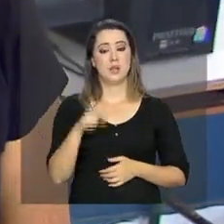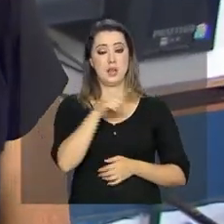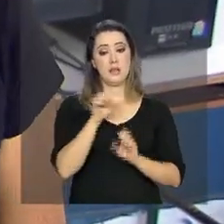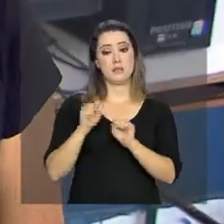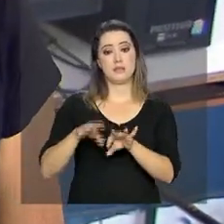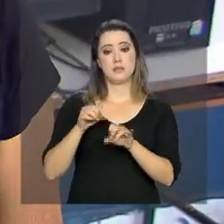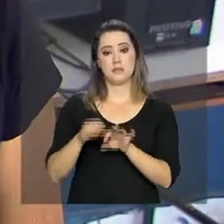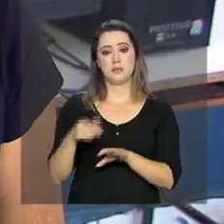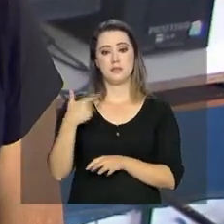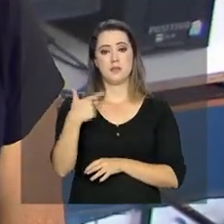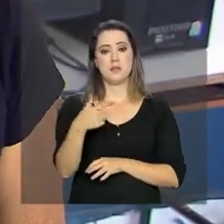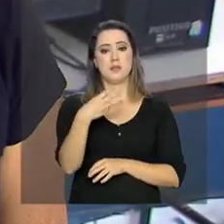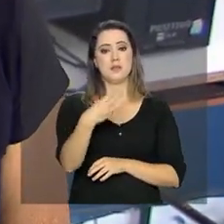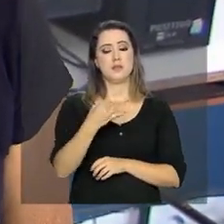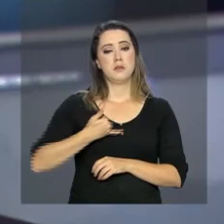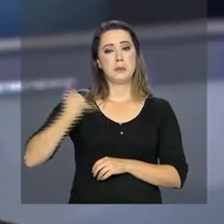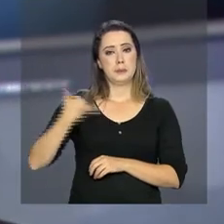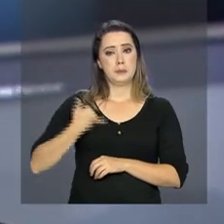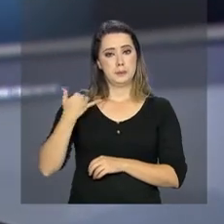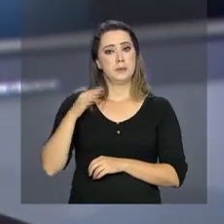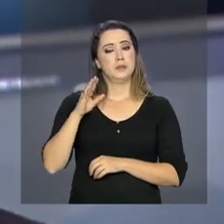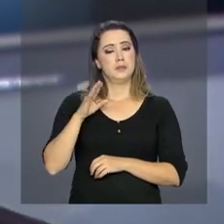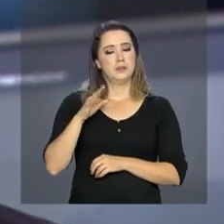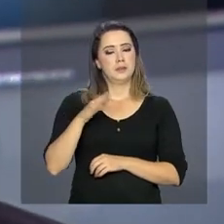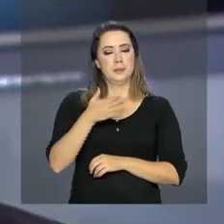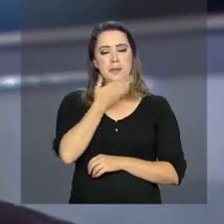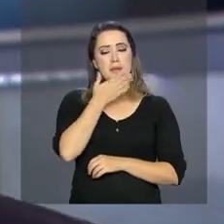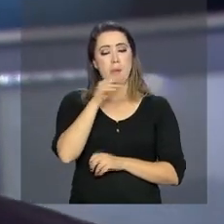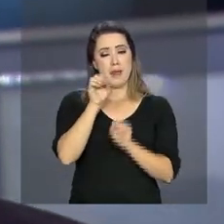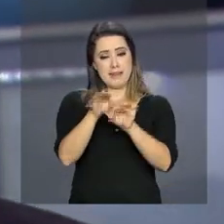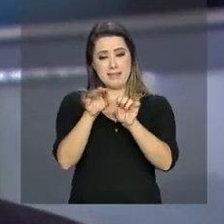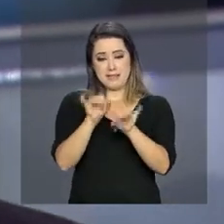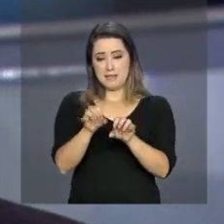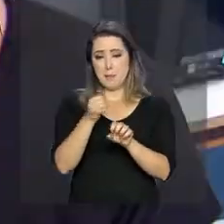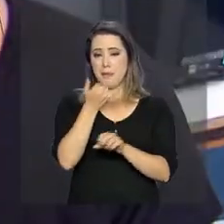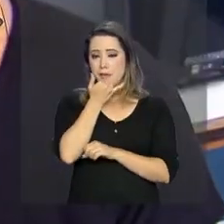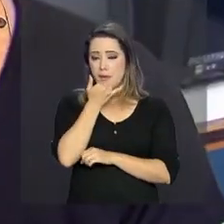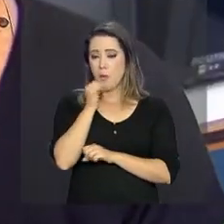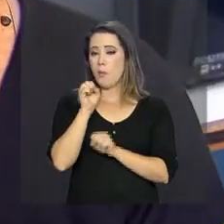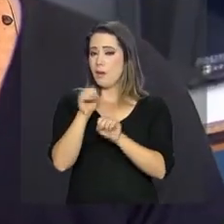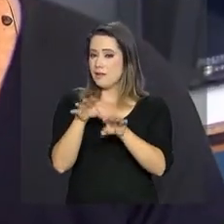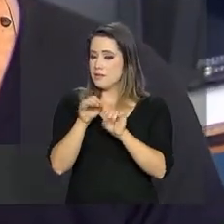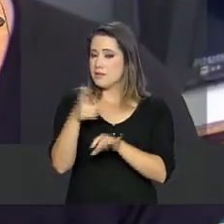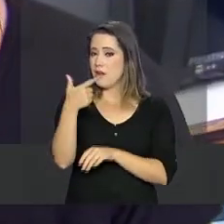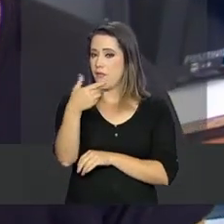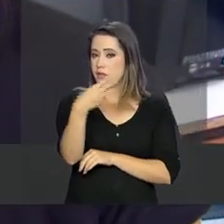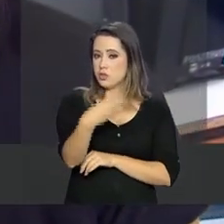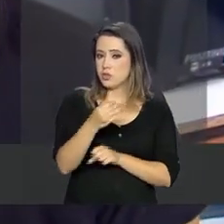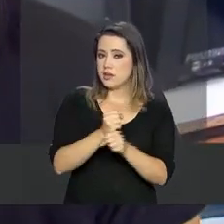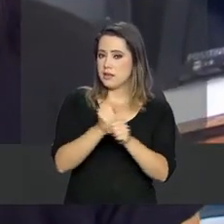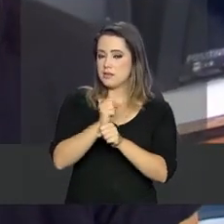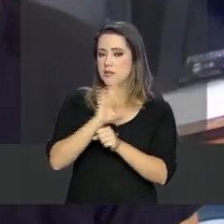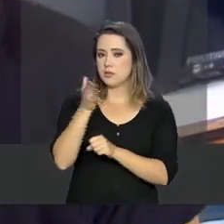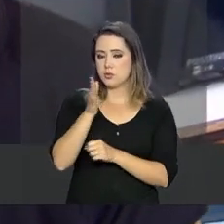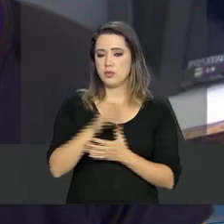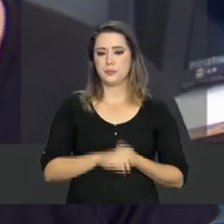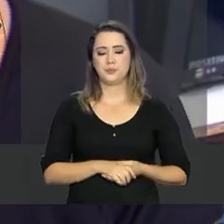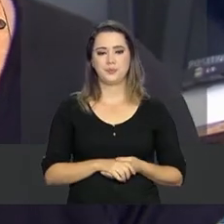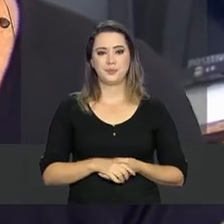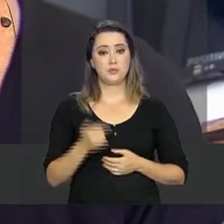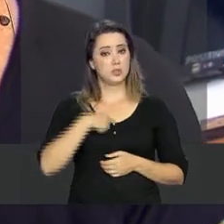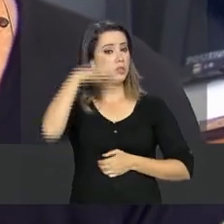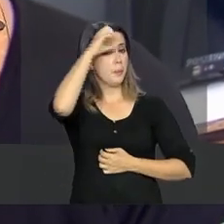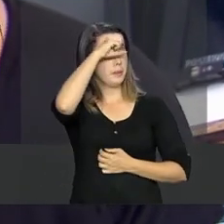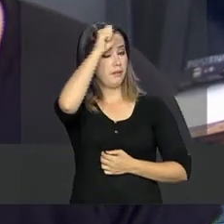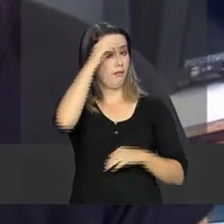aulas há 23 anos na região está ansiosa para testar a novidade ou aprender para que eu possa também é